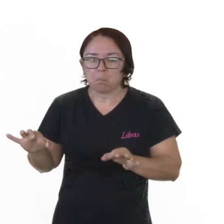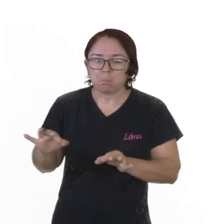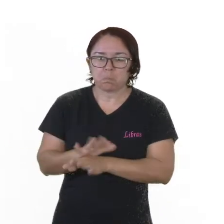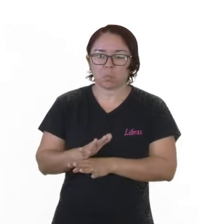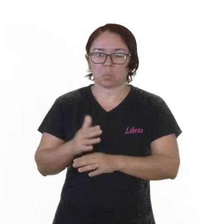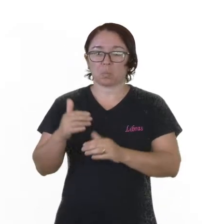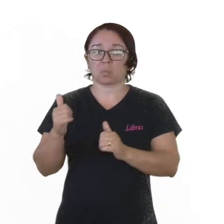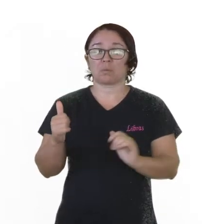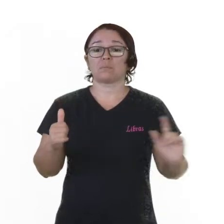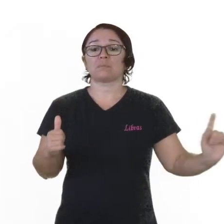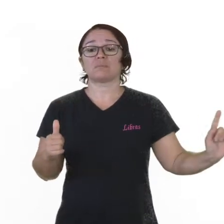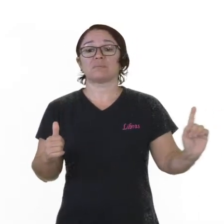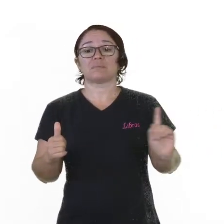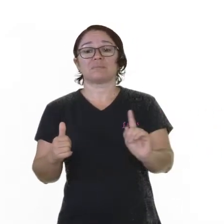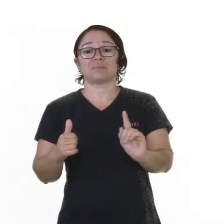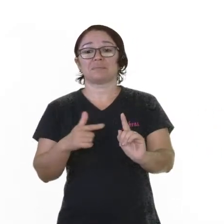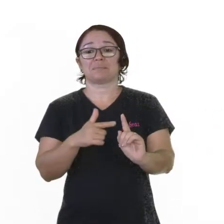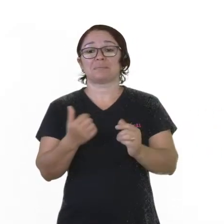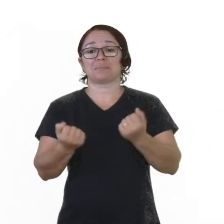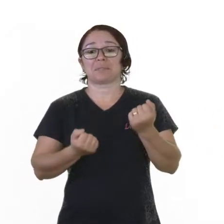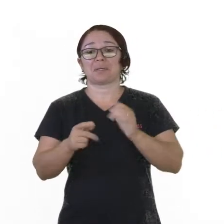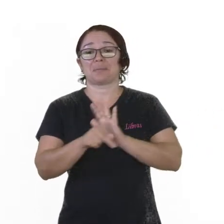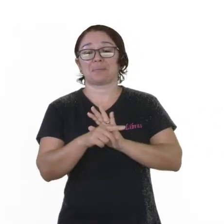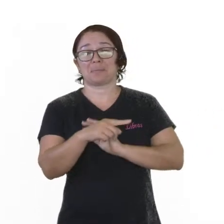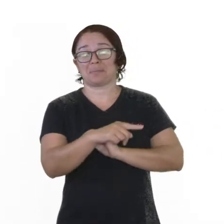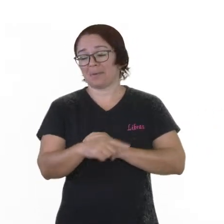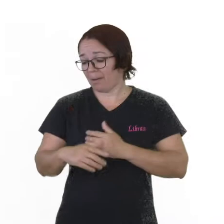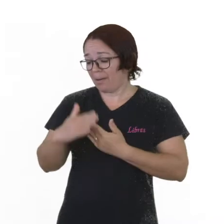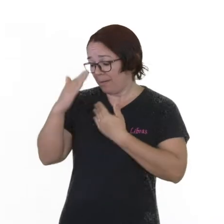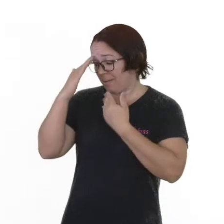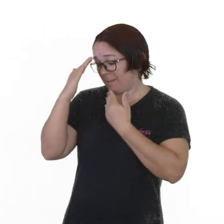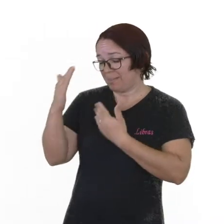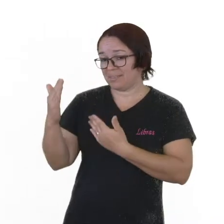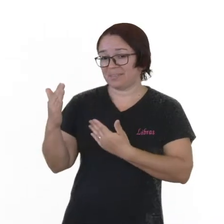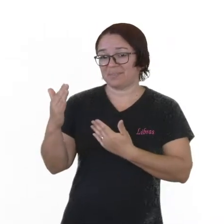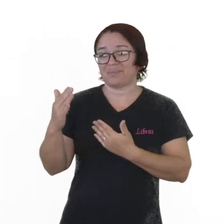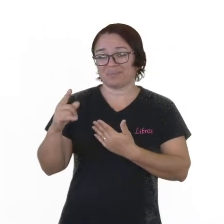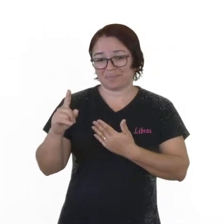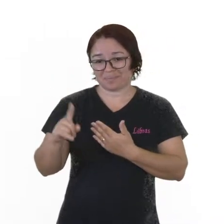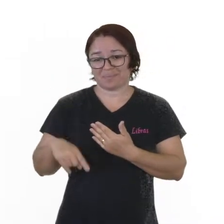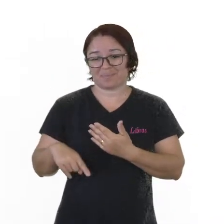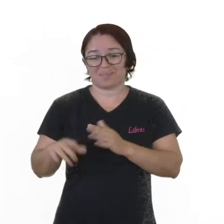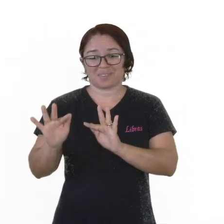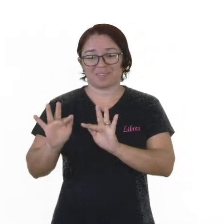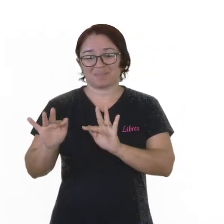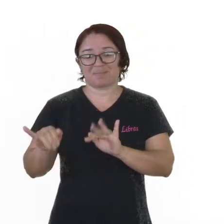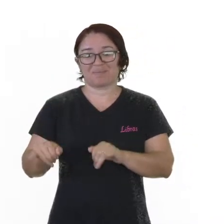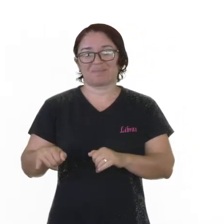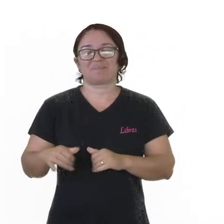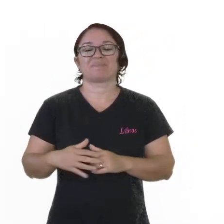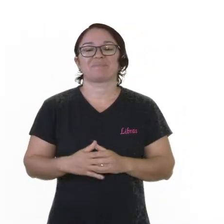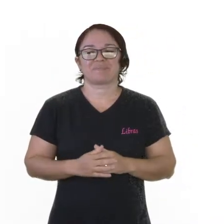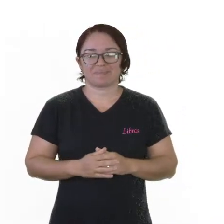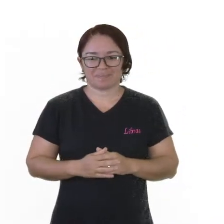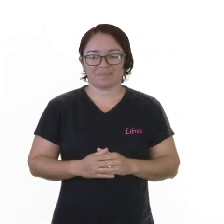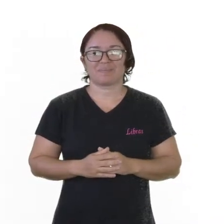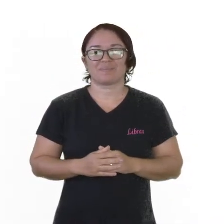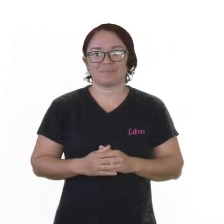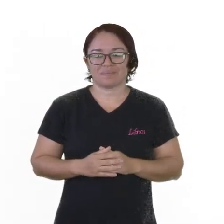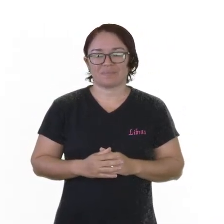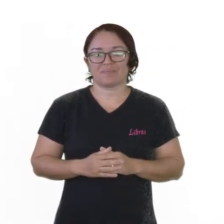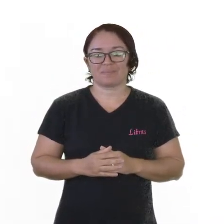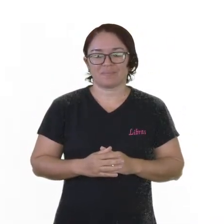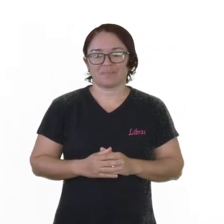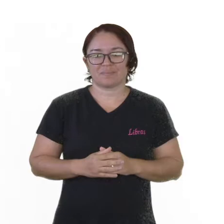e chega o dono e agradece. Então ali nós temos o desfecho da crônica, finalização da